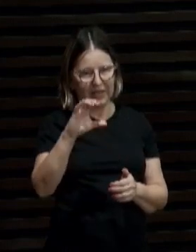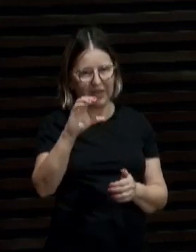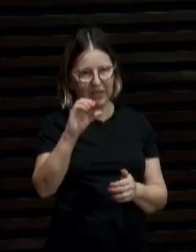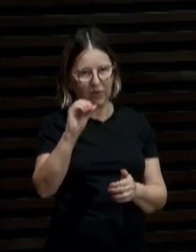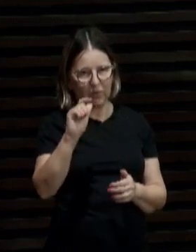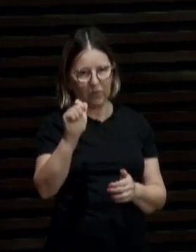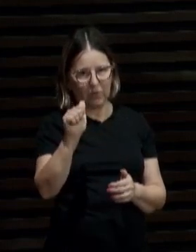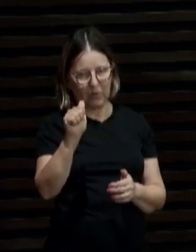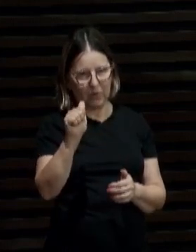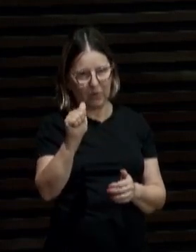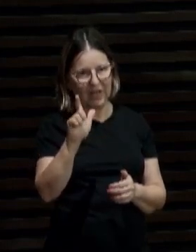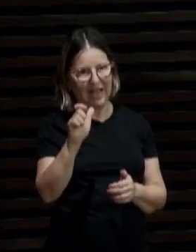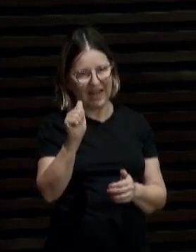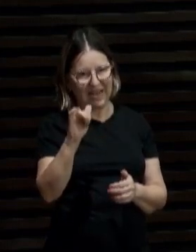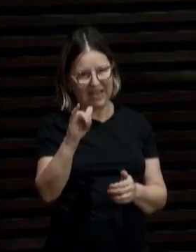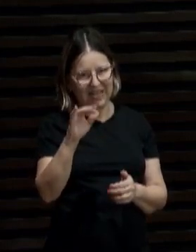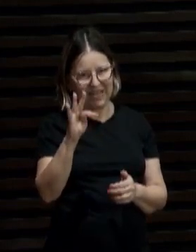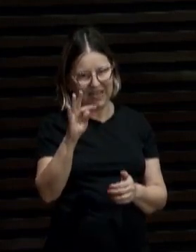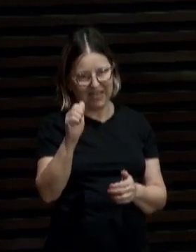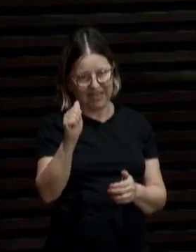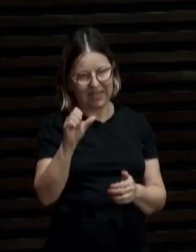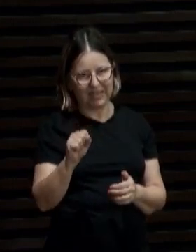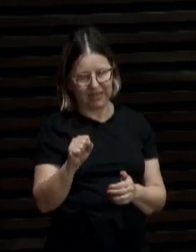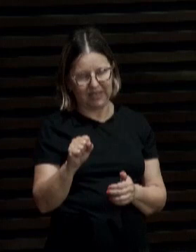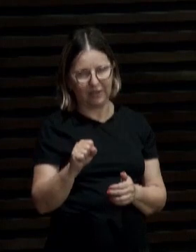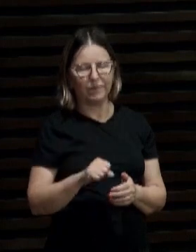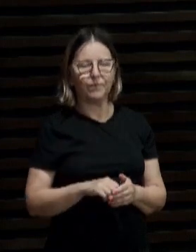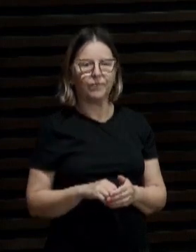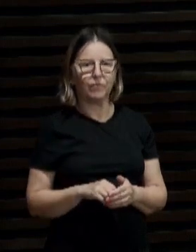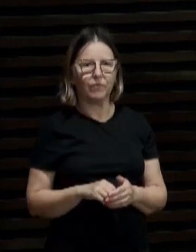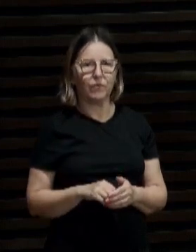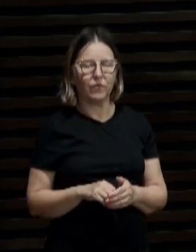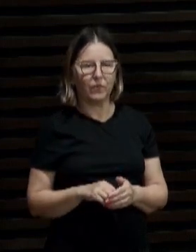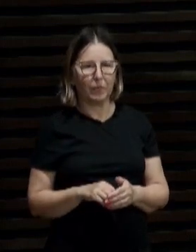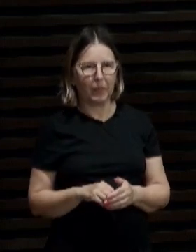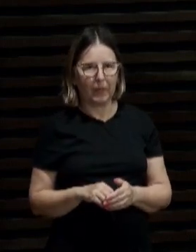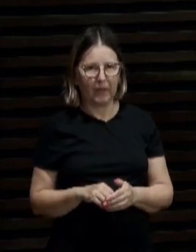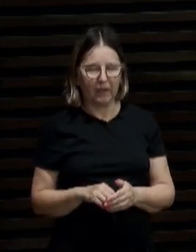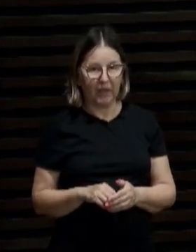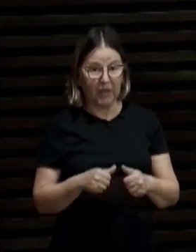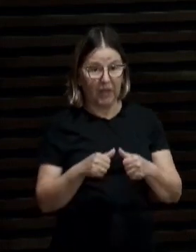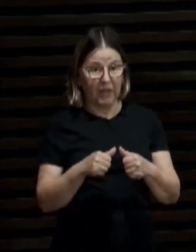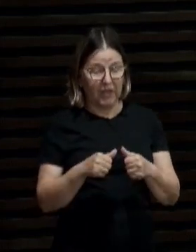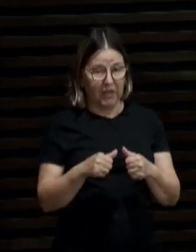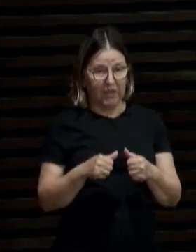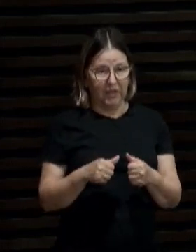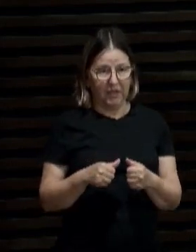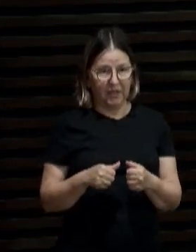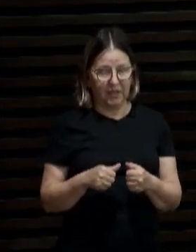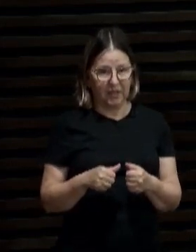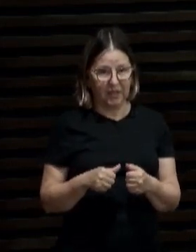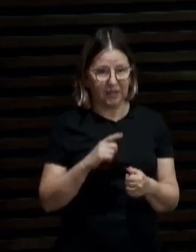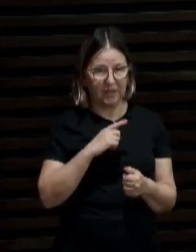alguns intérpretes desse texto dizem que é esse Nicolau, que por alguma razão, ele foi justamente a pessoa que se